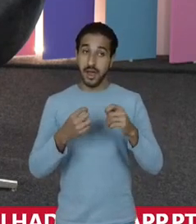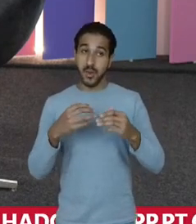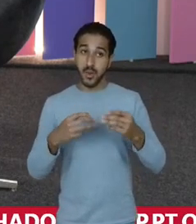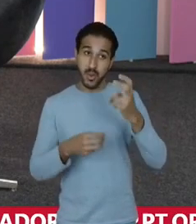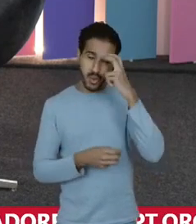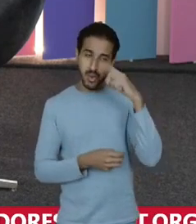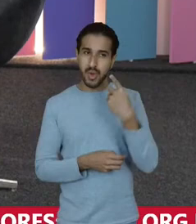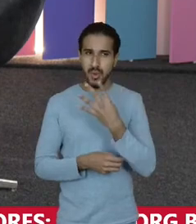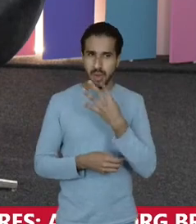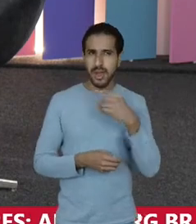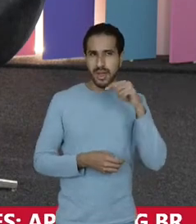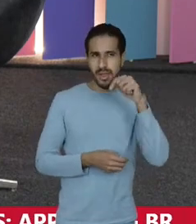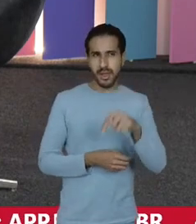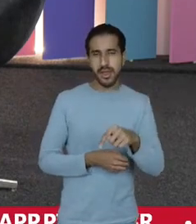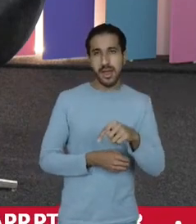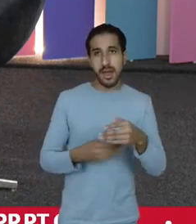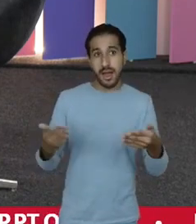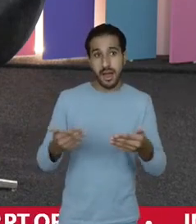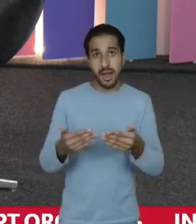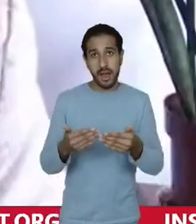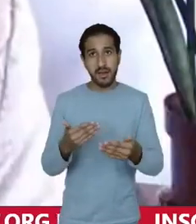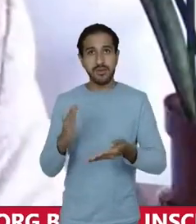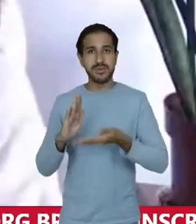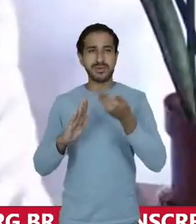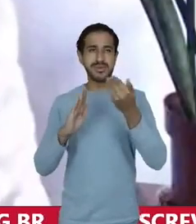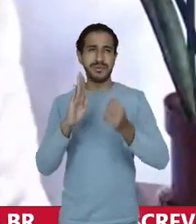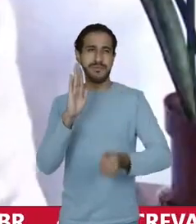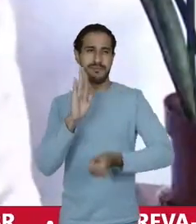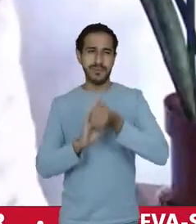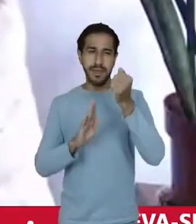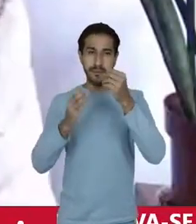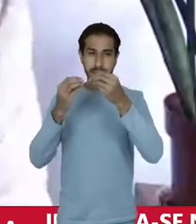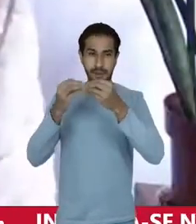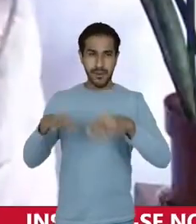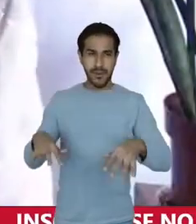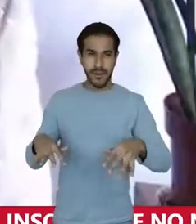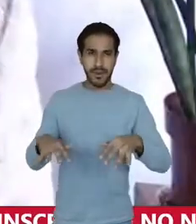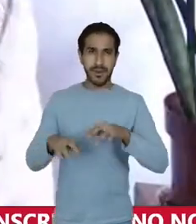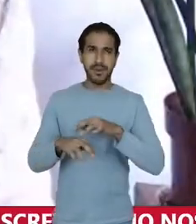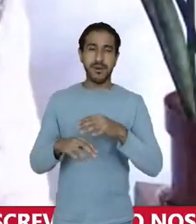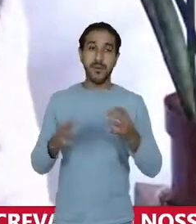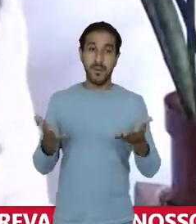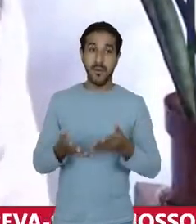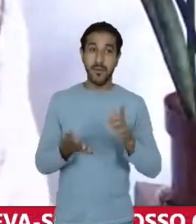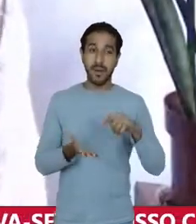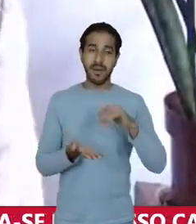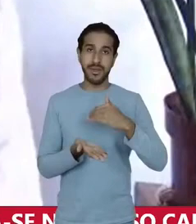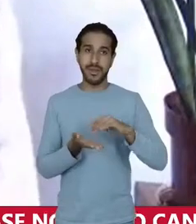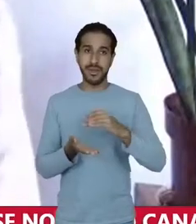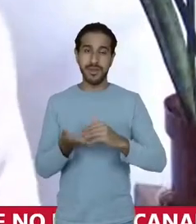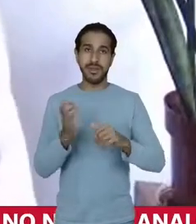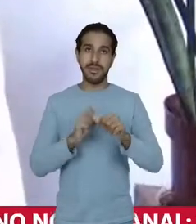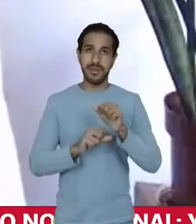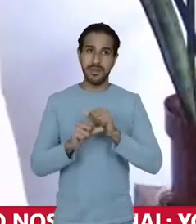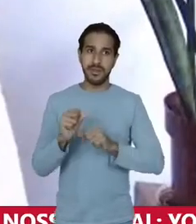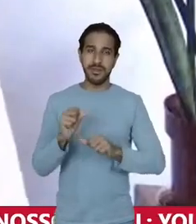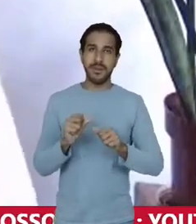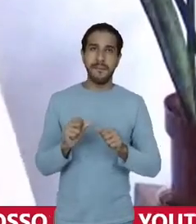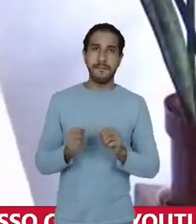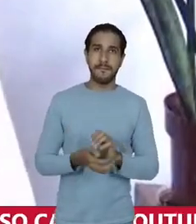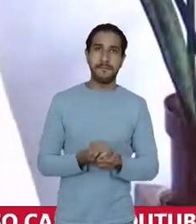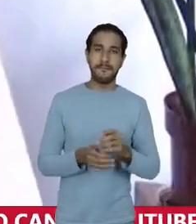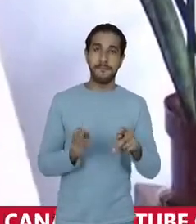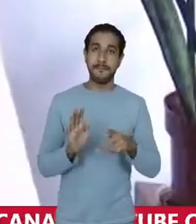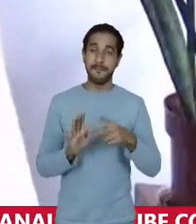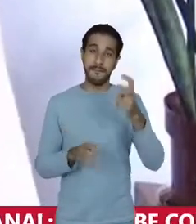conhece ele hoje, agora violado, vilipendiado, atacado, hoje, né, sendo uma Secretaria de Estado